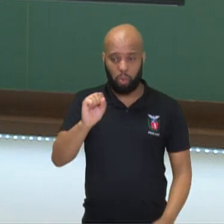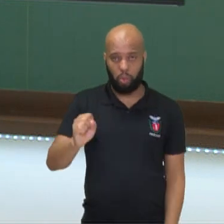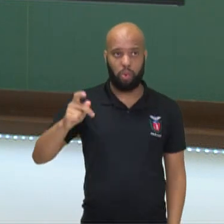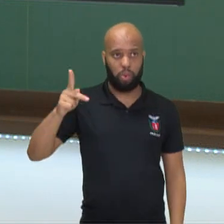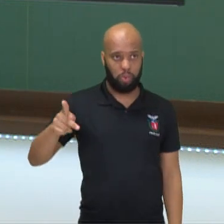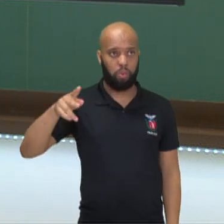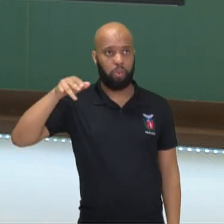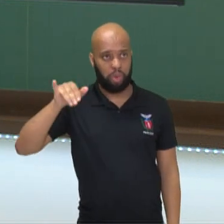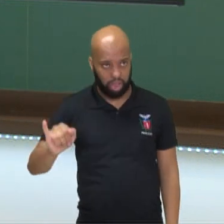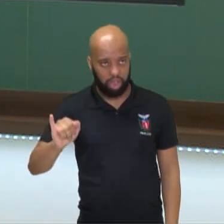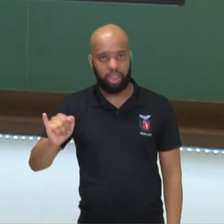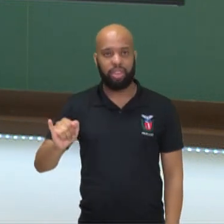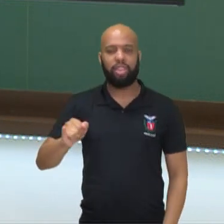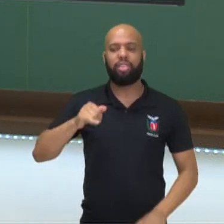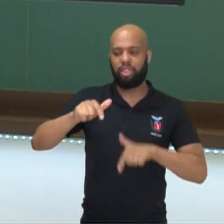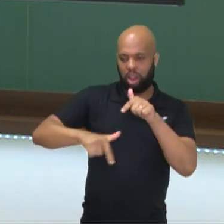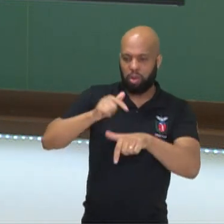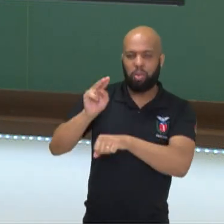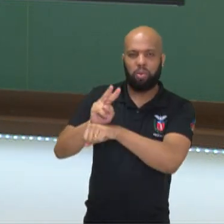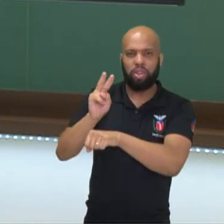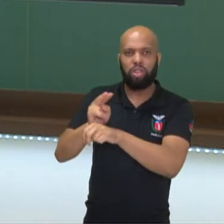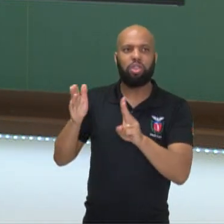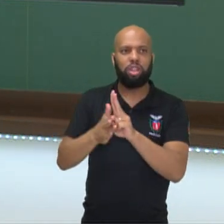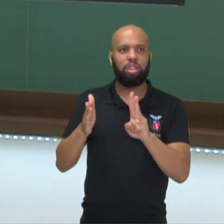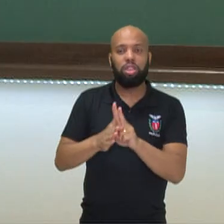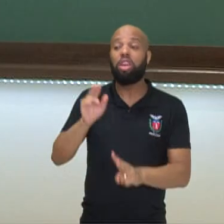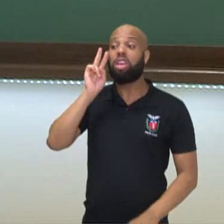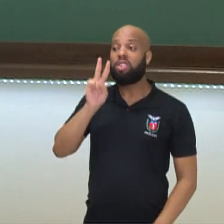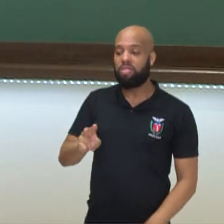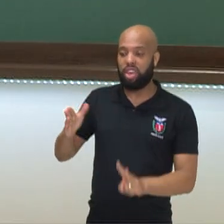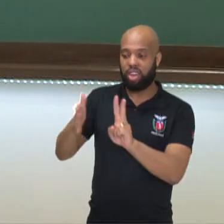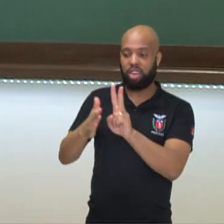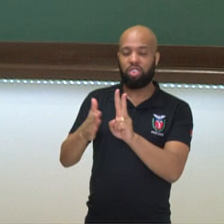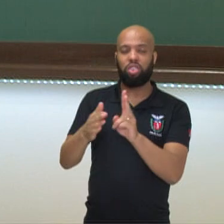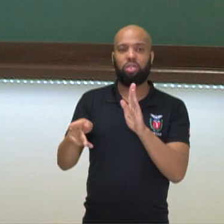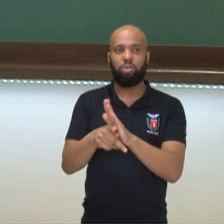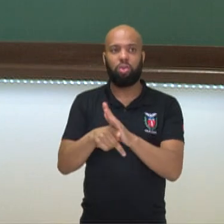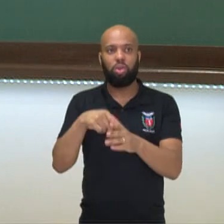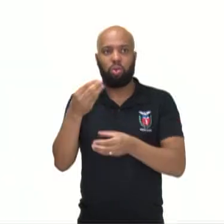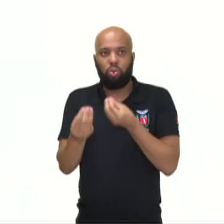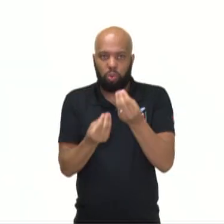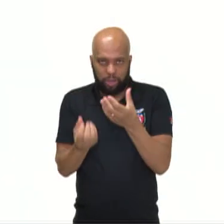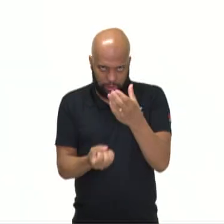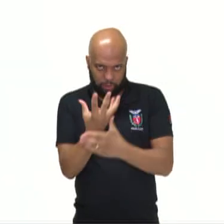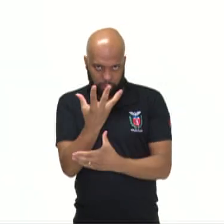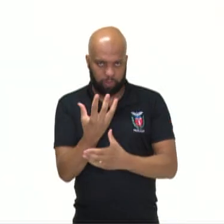de Proteção aos Índios, SPI, enxergava o indígena à época de sua criação?